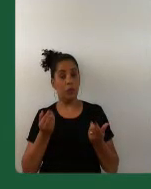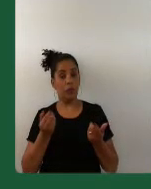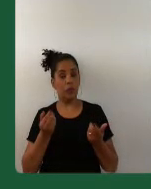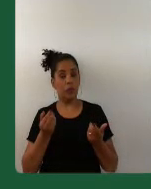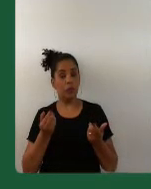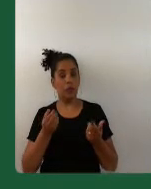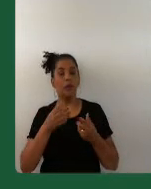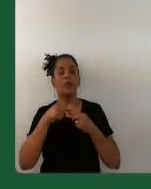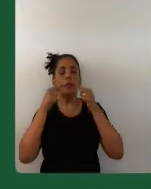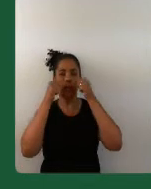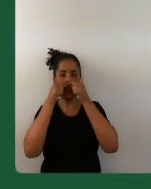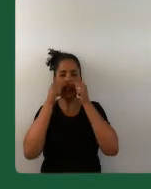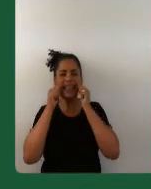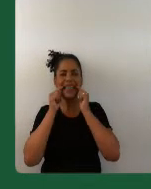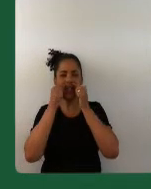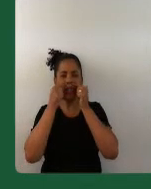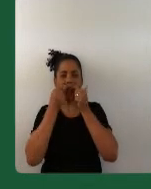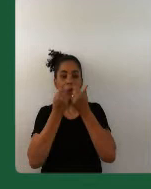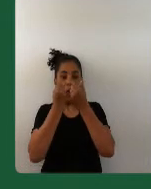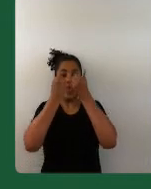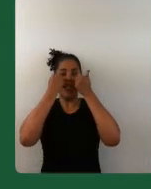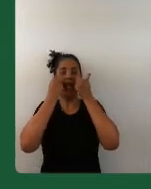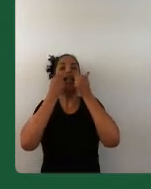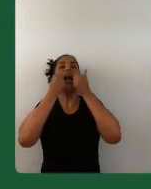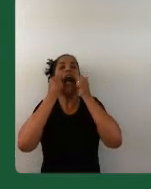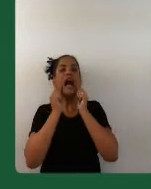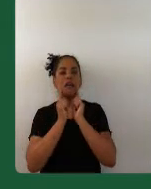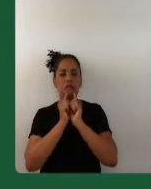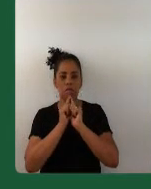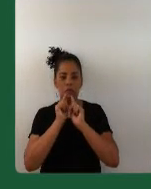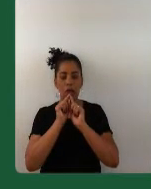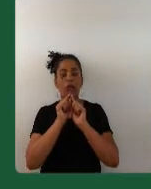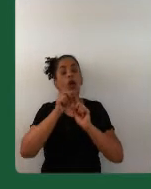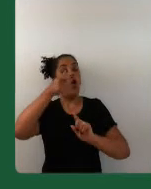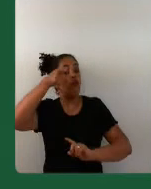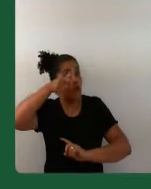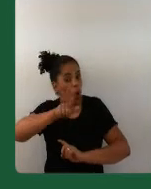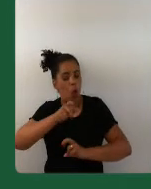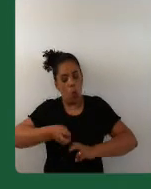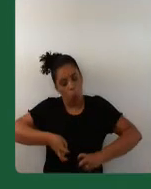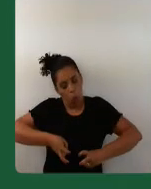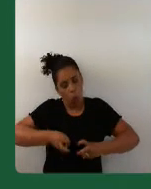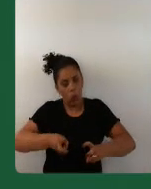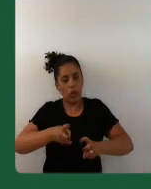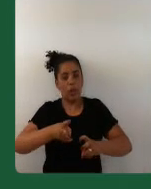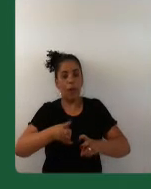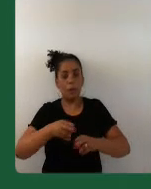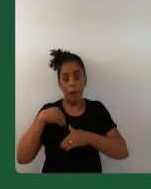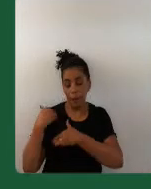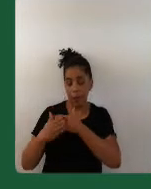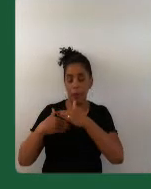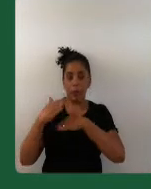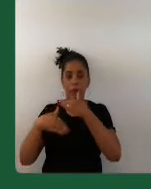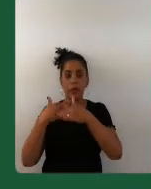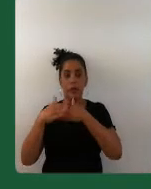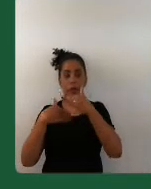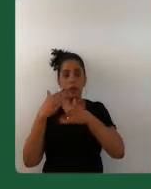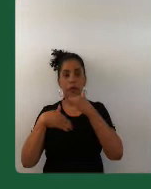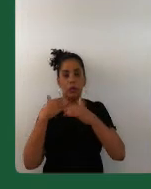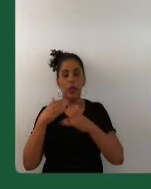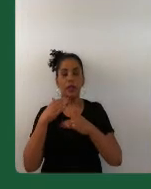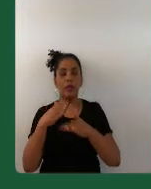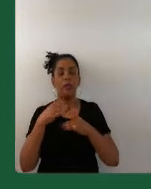de cima estão atrás do dente de baixo, nós realizamos outra cirurgia para avanço somente do terço médio